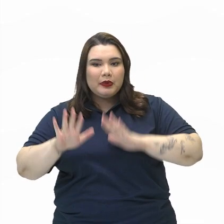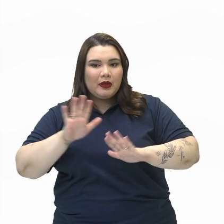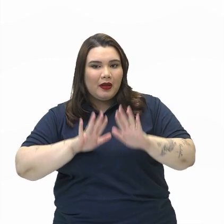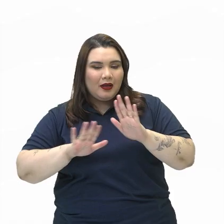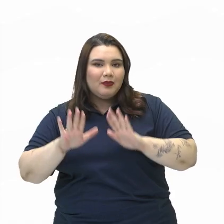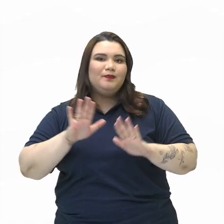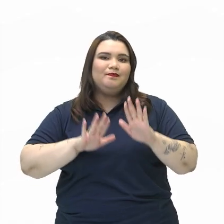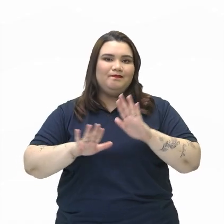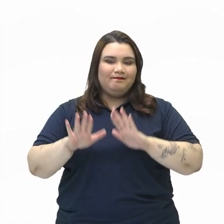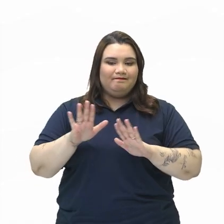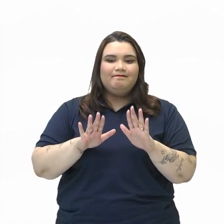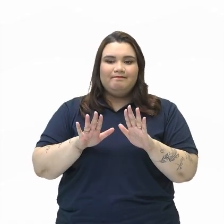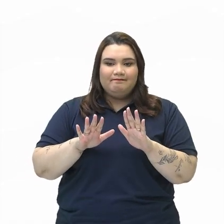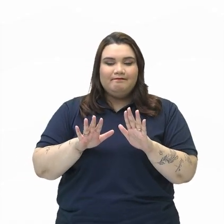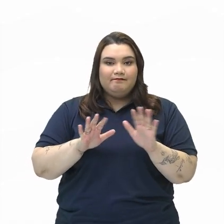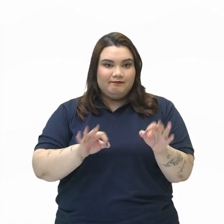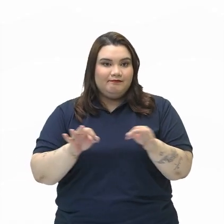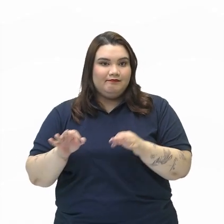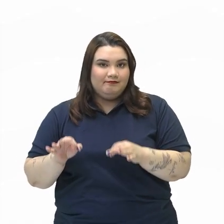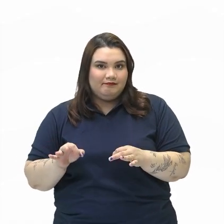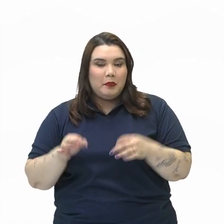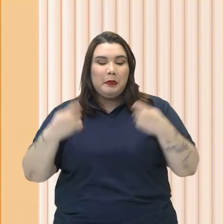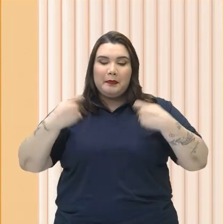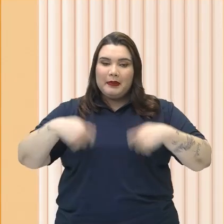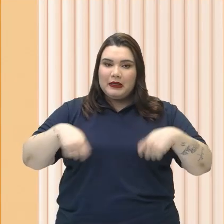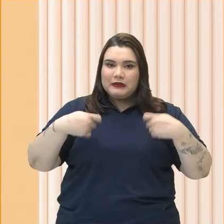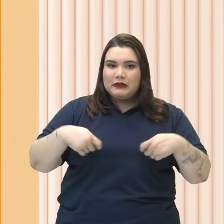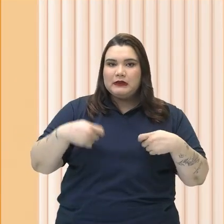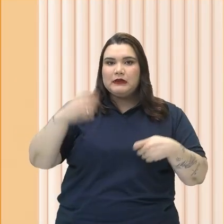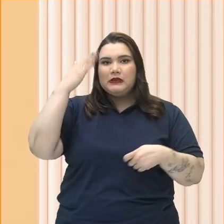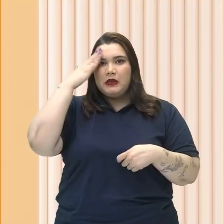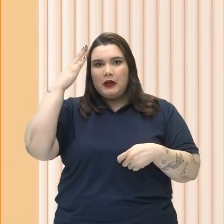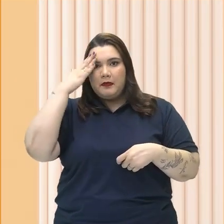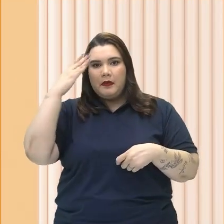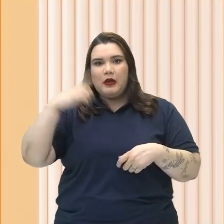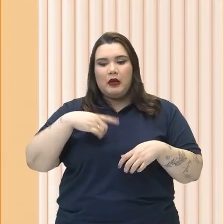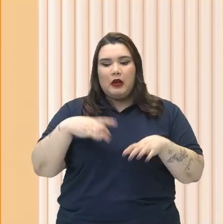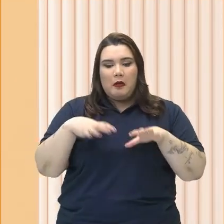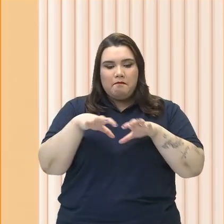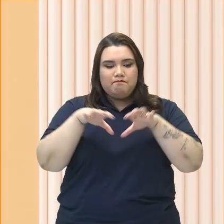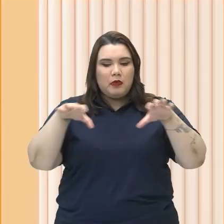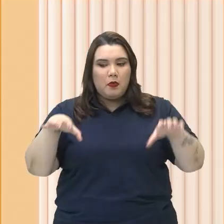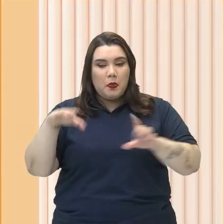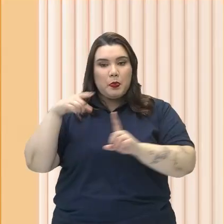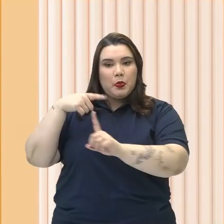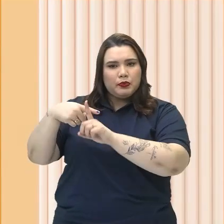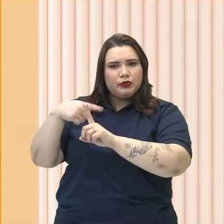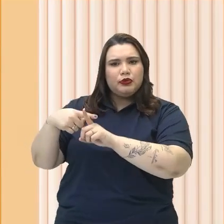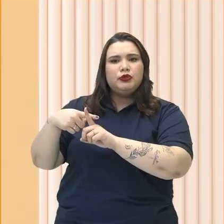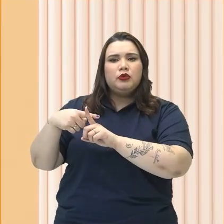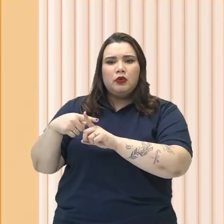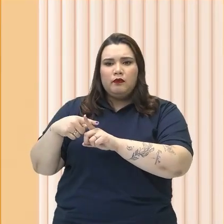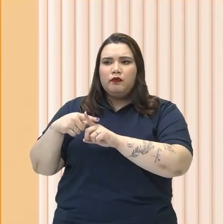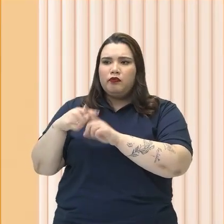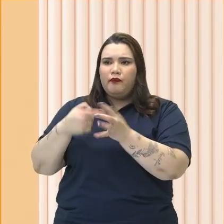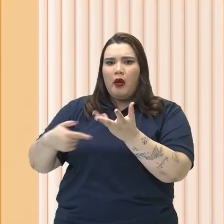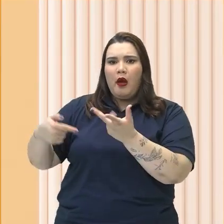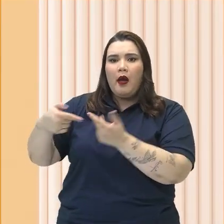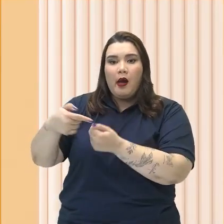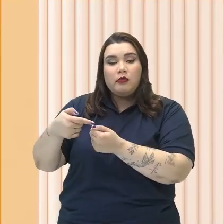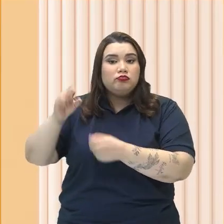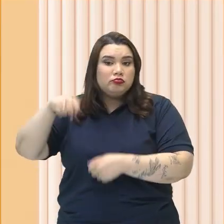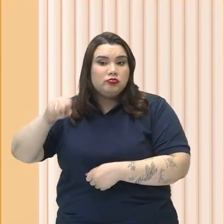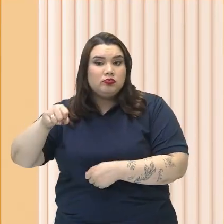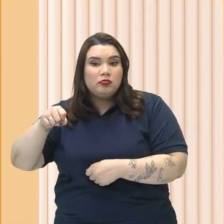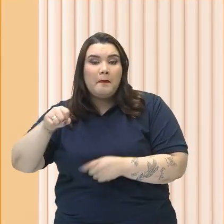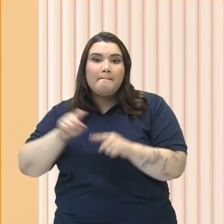ser gerenciados, tá? A gente precisa entender isso daí. Aumenta as possibilidades, sim, mas tem desafios